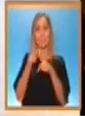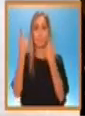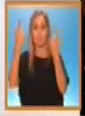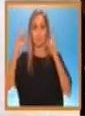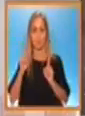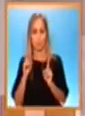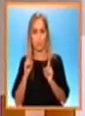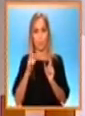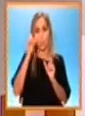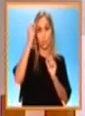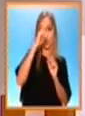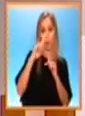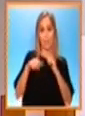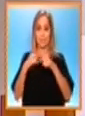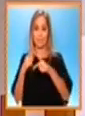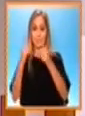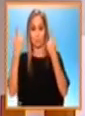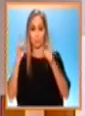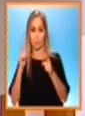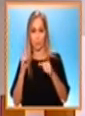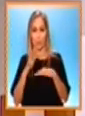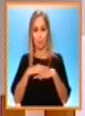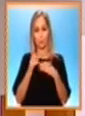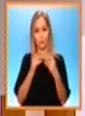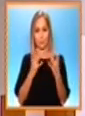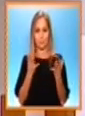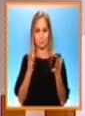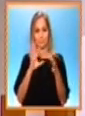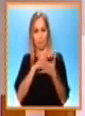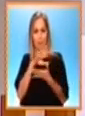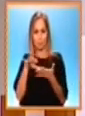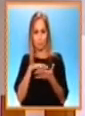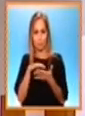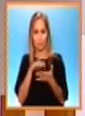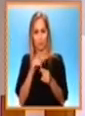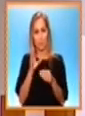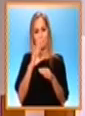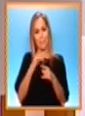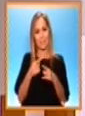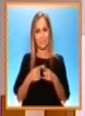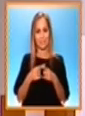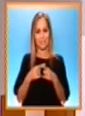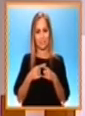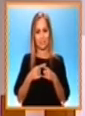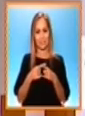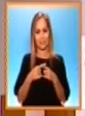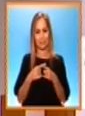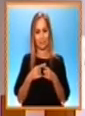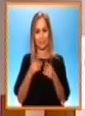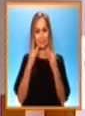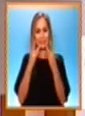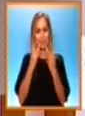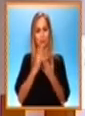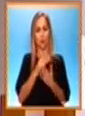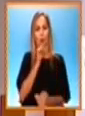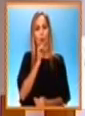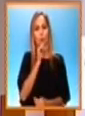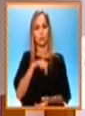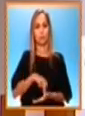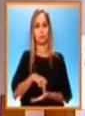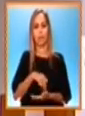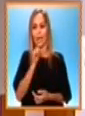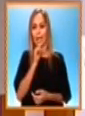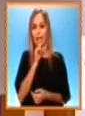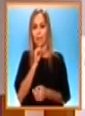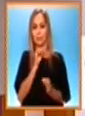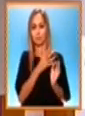o espetáculo ser muito, muito teatralizado. E até era mais interessante ser teatralizado do que ser propriamente um concerto. Chega, canta,